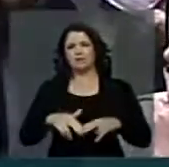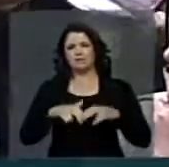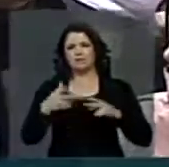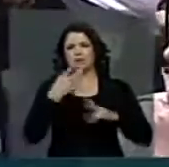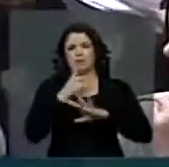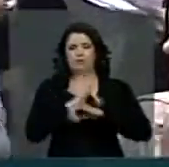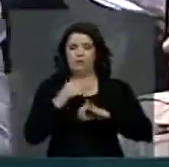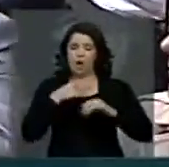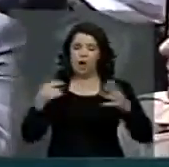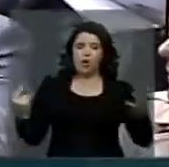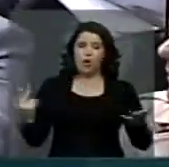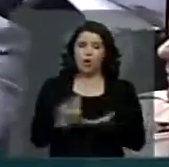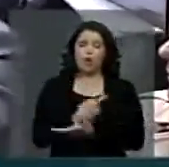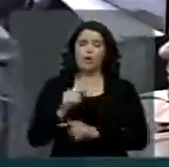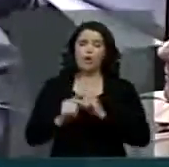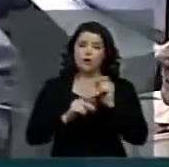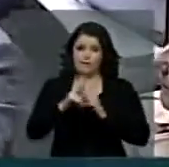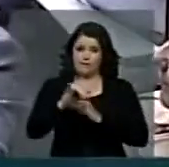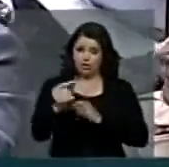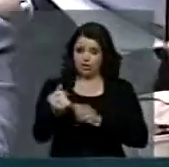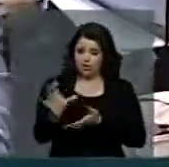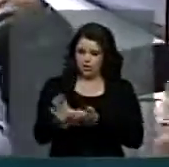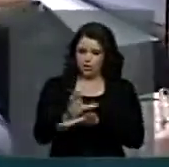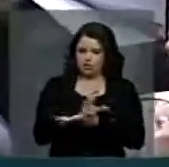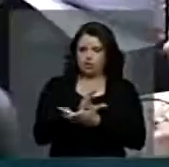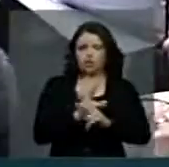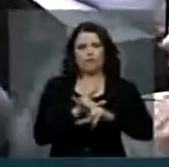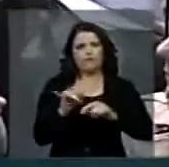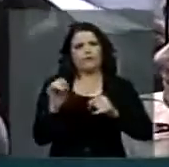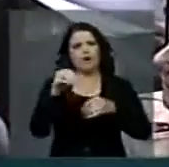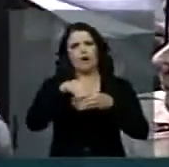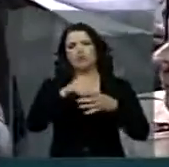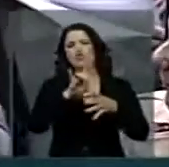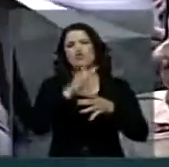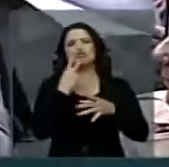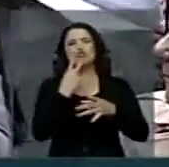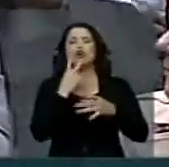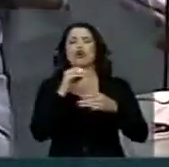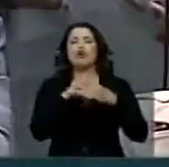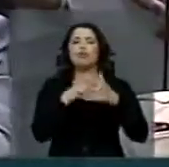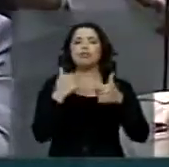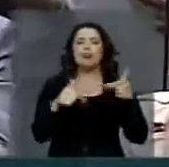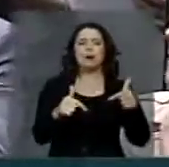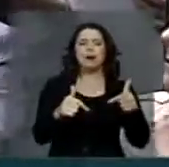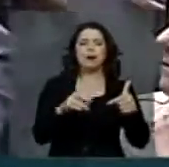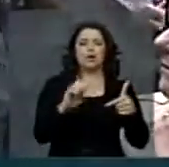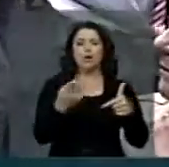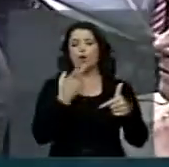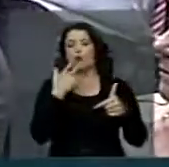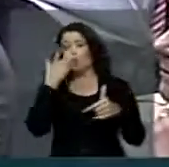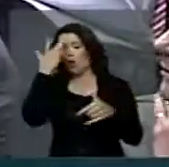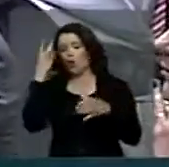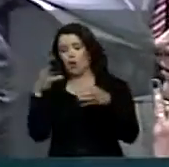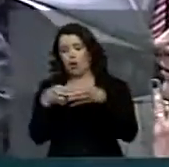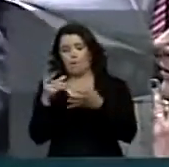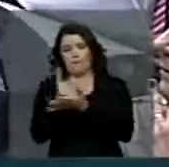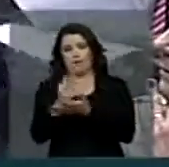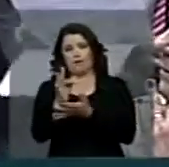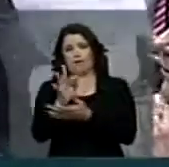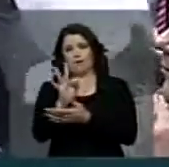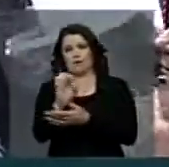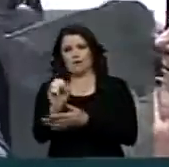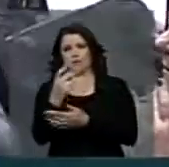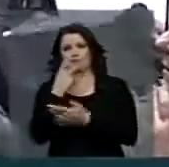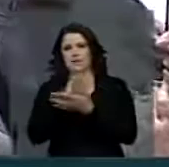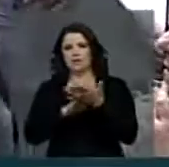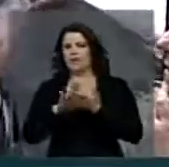isso ocorresse, este recurso não ficaria nem com o trabalhador, nem com o próprio fundo de garantia. Ou